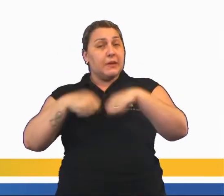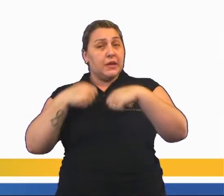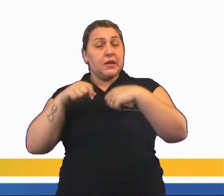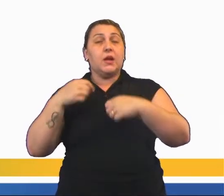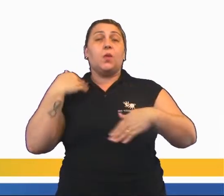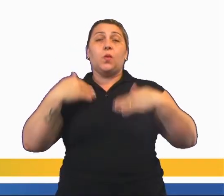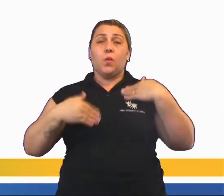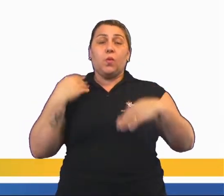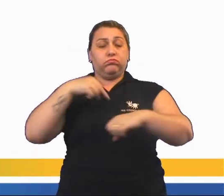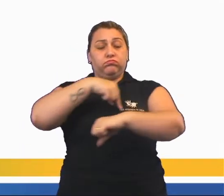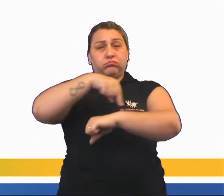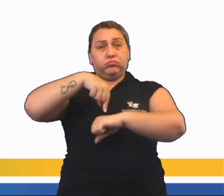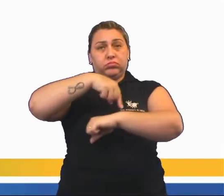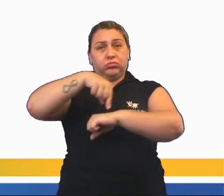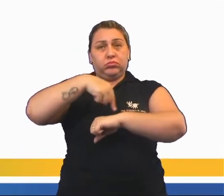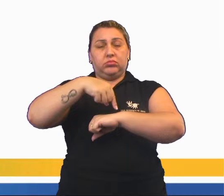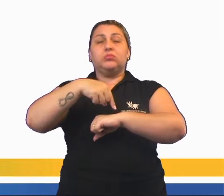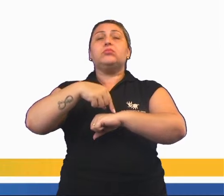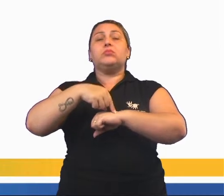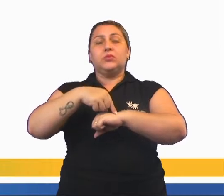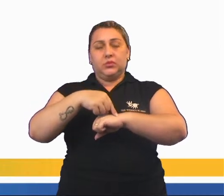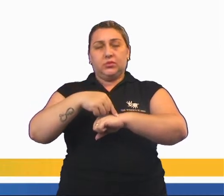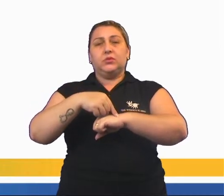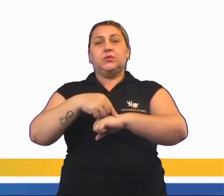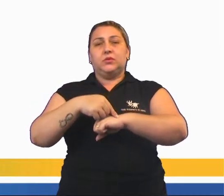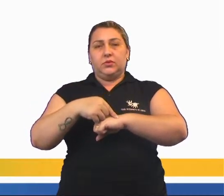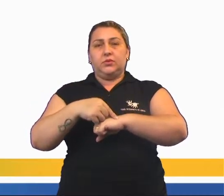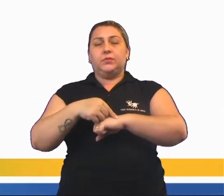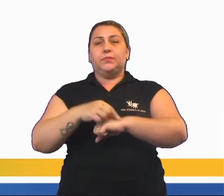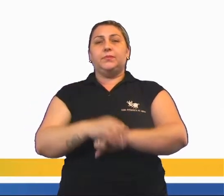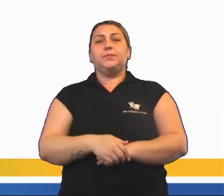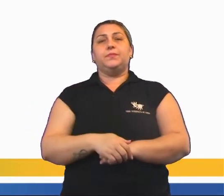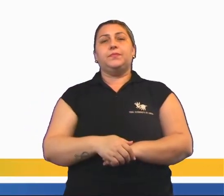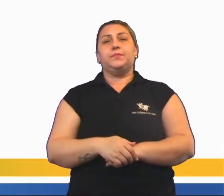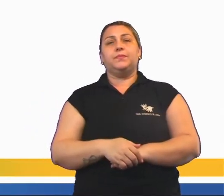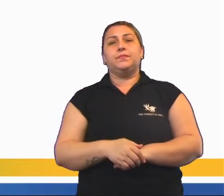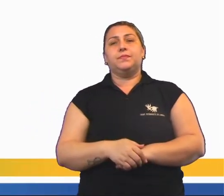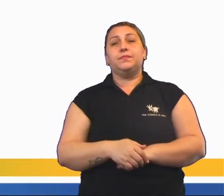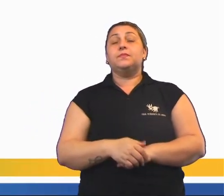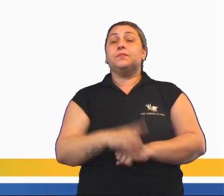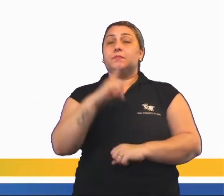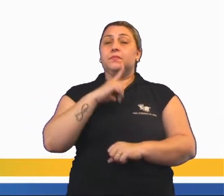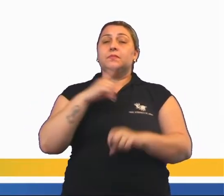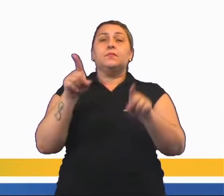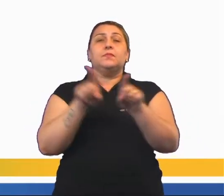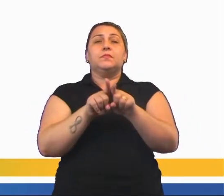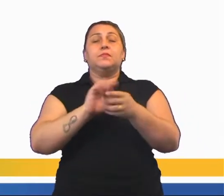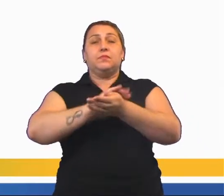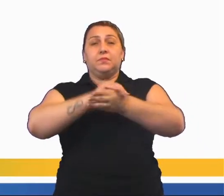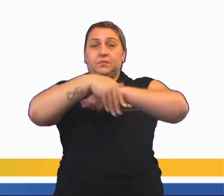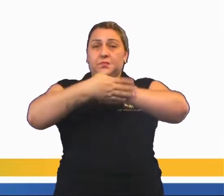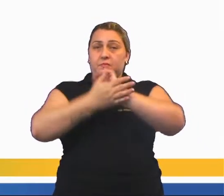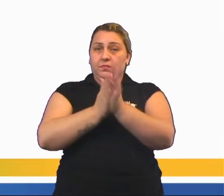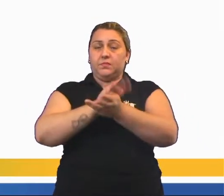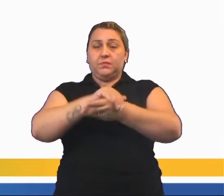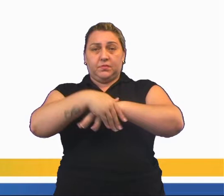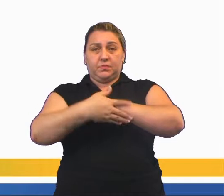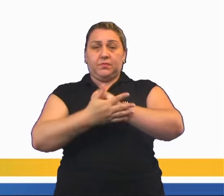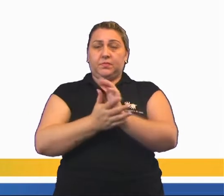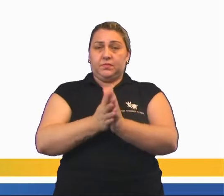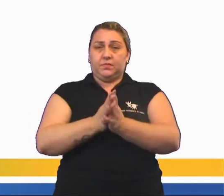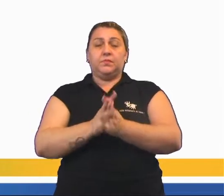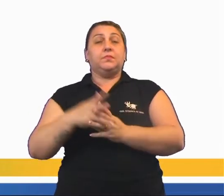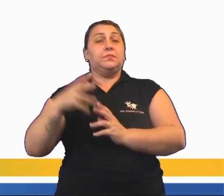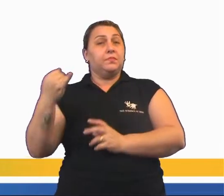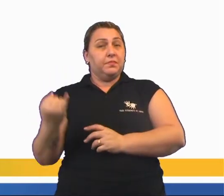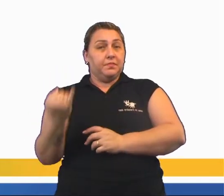nosso corpo precisa para se recuperar dos esforços diários. Temos aqui também a higienização das mãos, né?